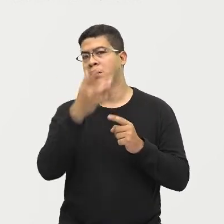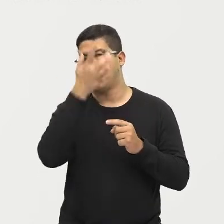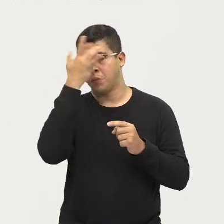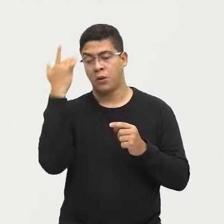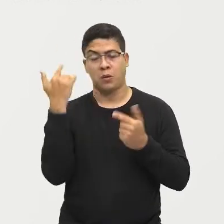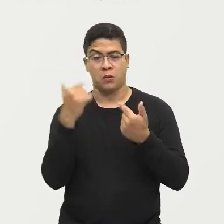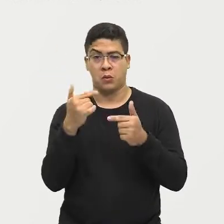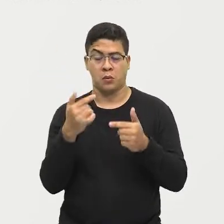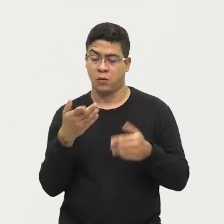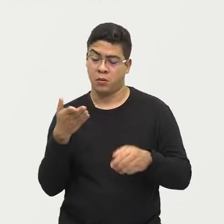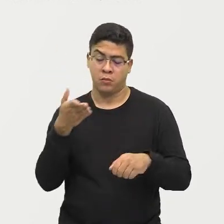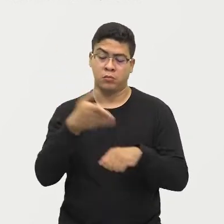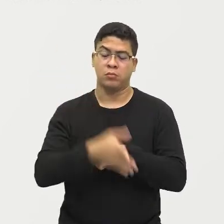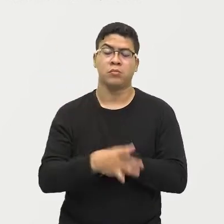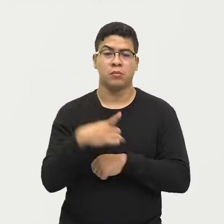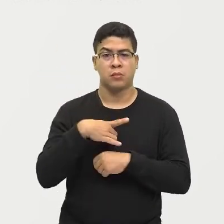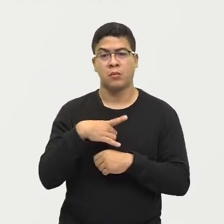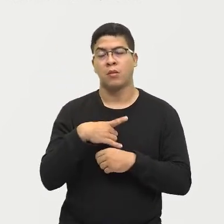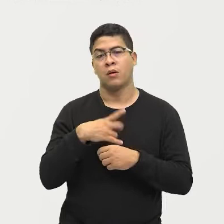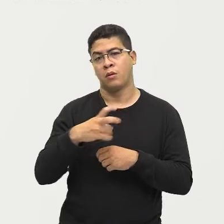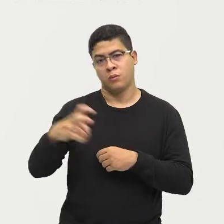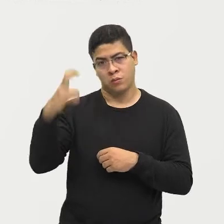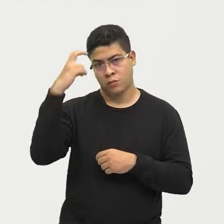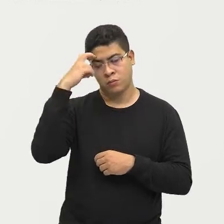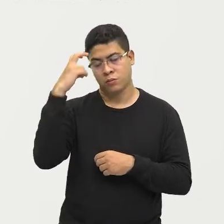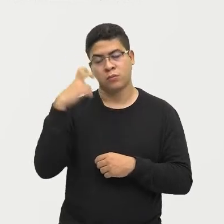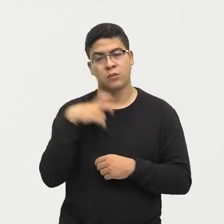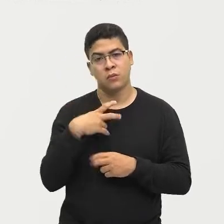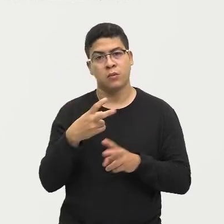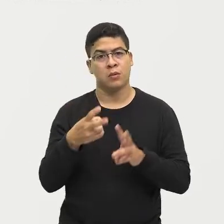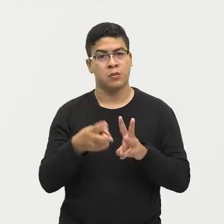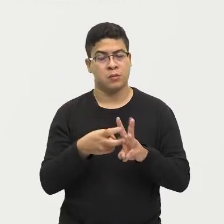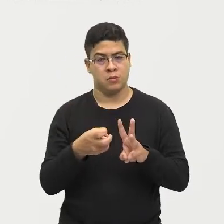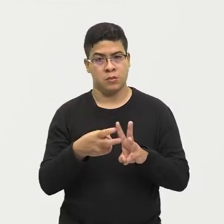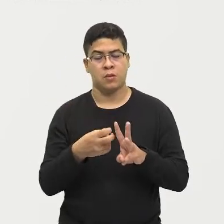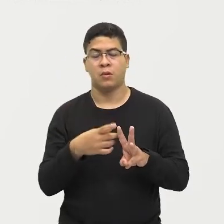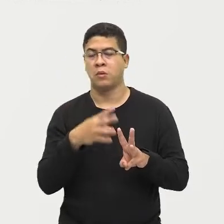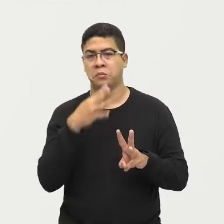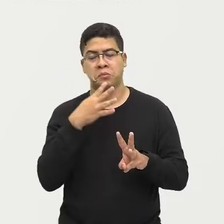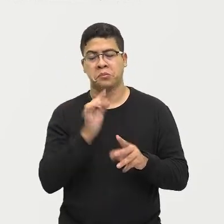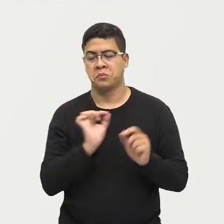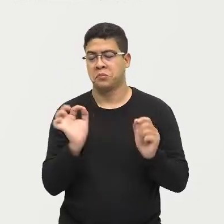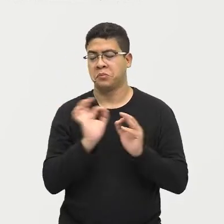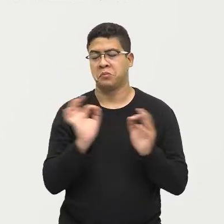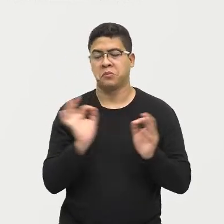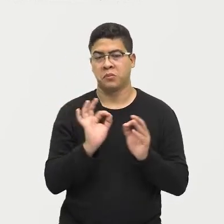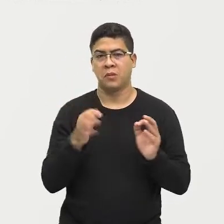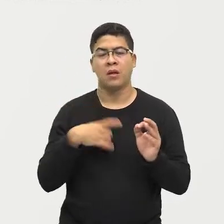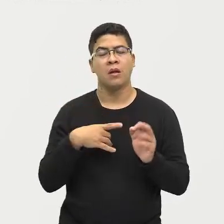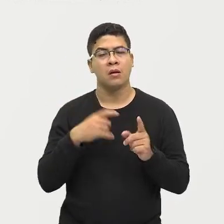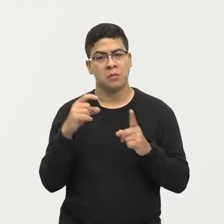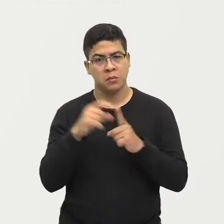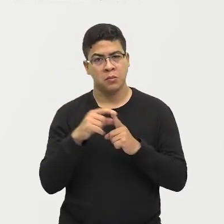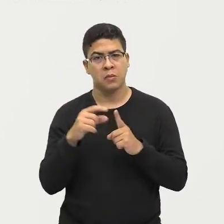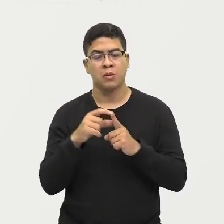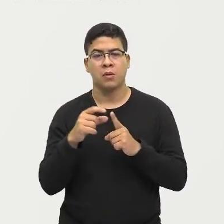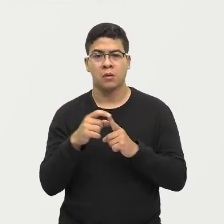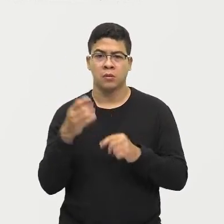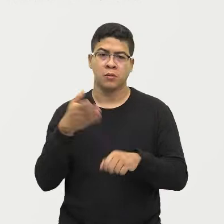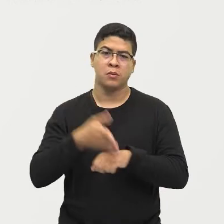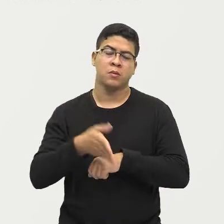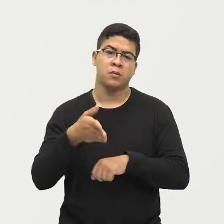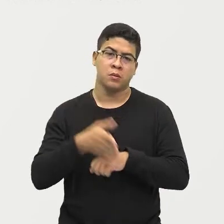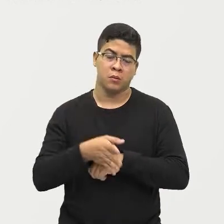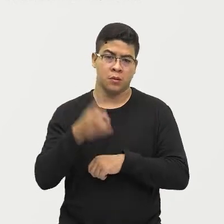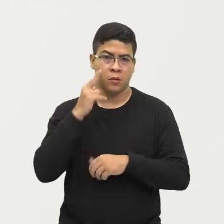têm acesso à cultura indígena não vão conhecer. Então ele tem muitas palavras, então a leitura que